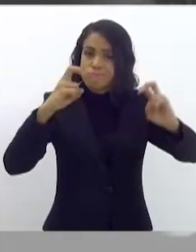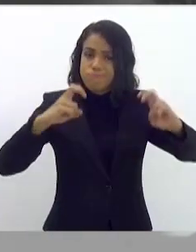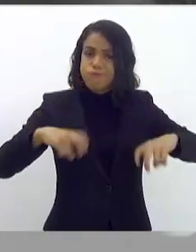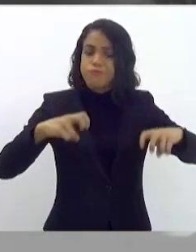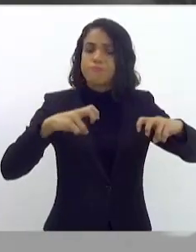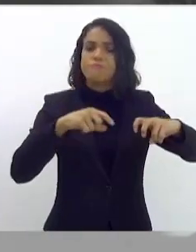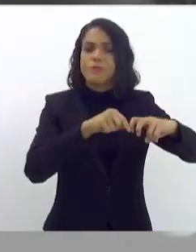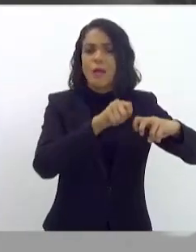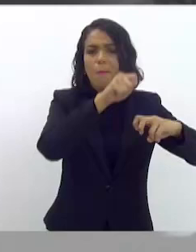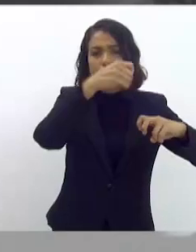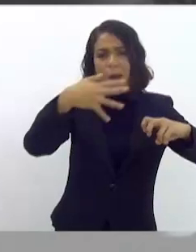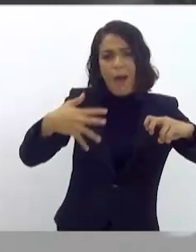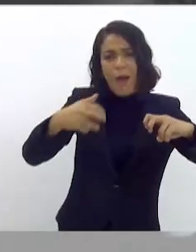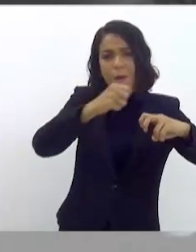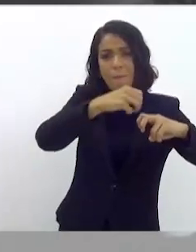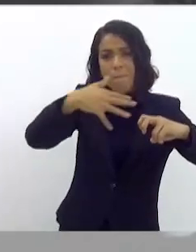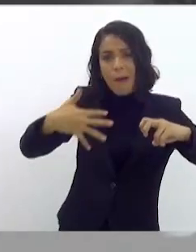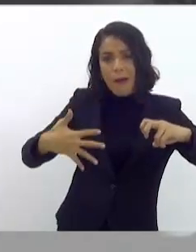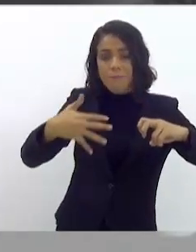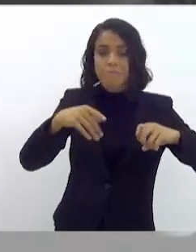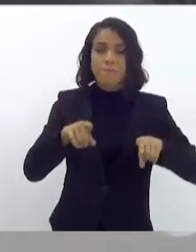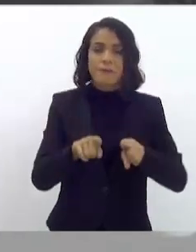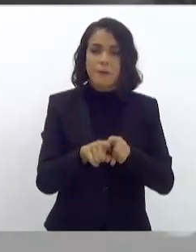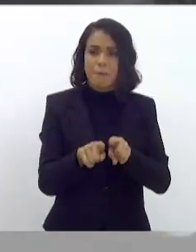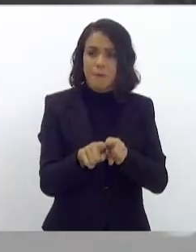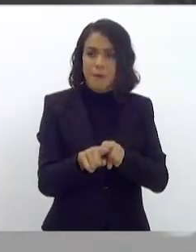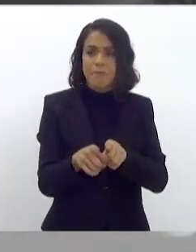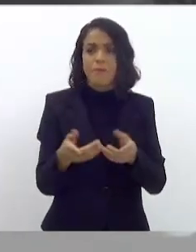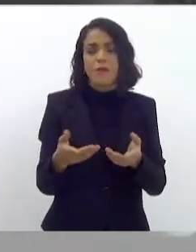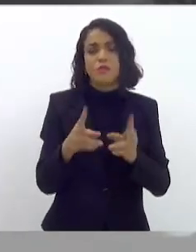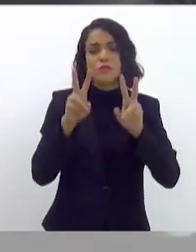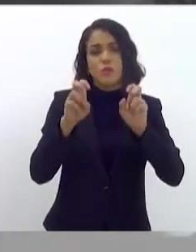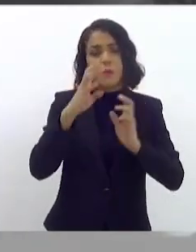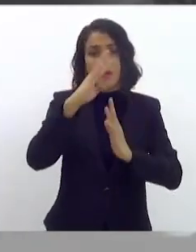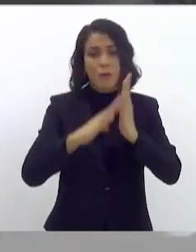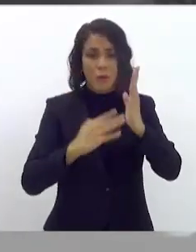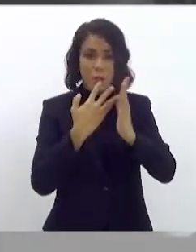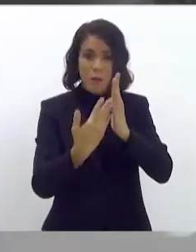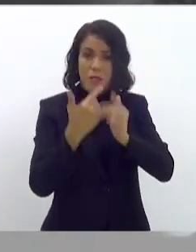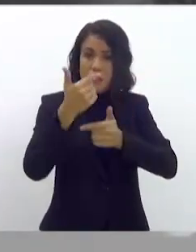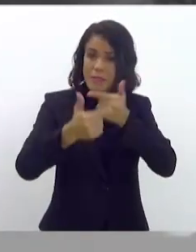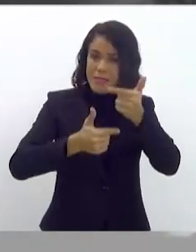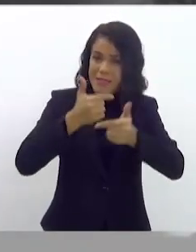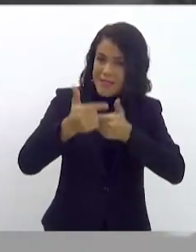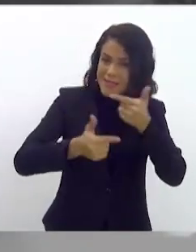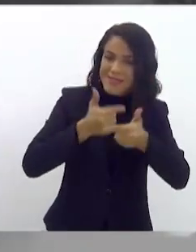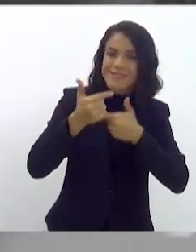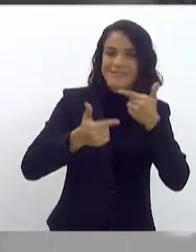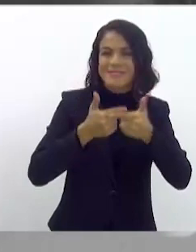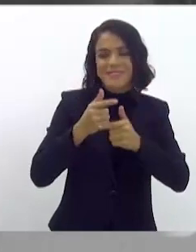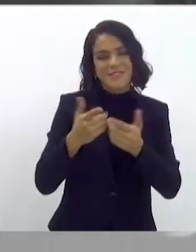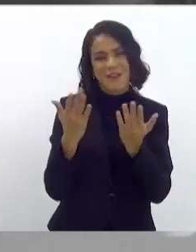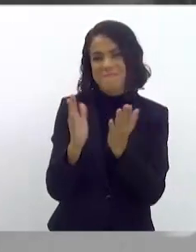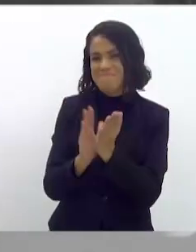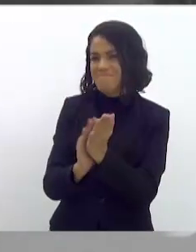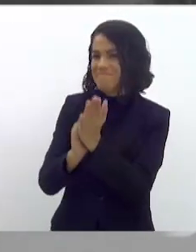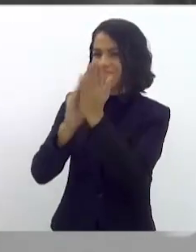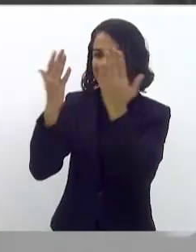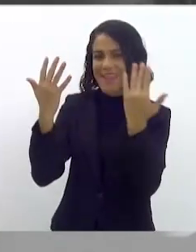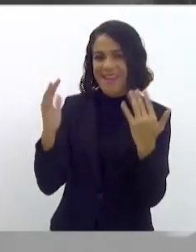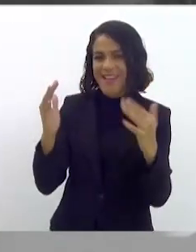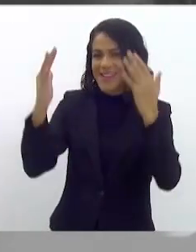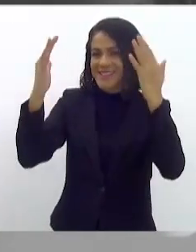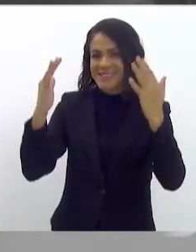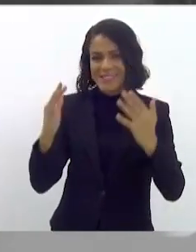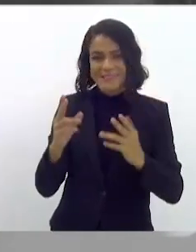fará um primoroso trabalho. De resto, do plano de trabalho aqui, novamente, só elogiar Vossa Excelência, que